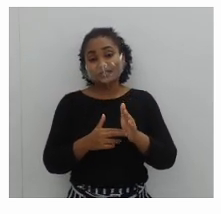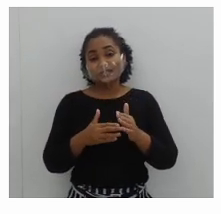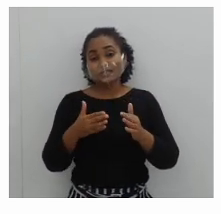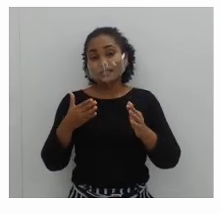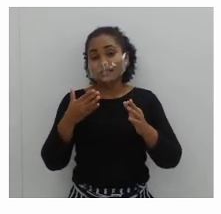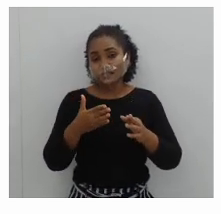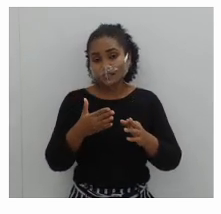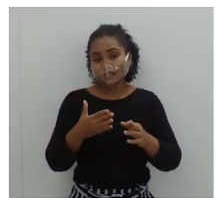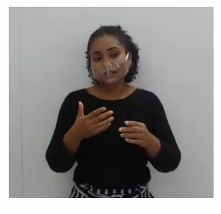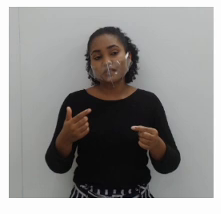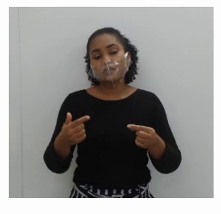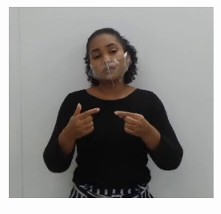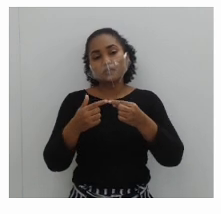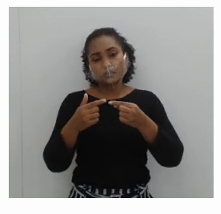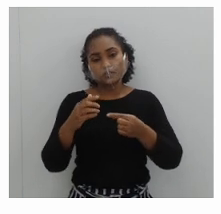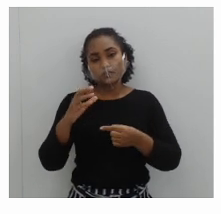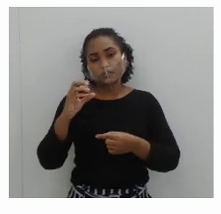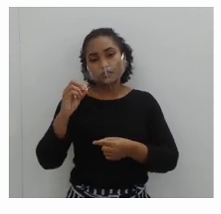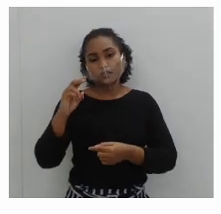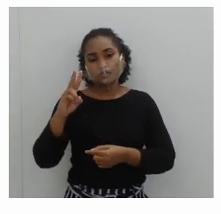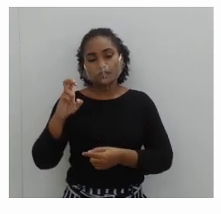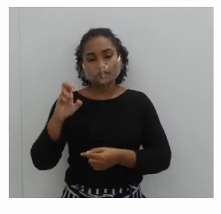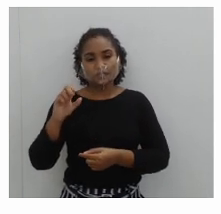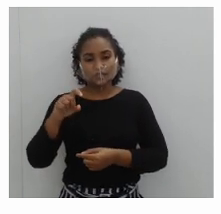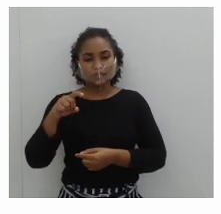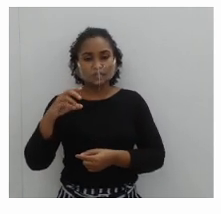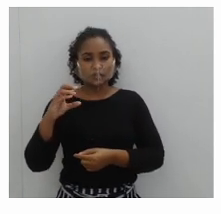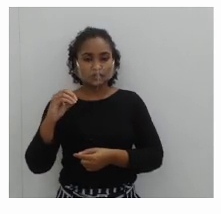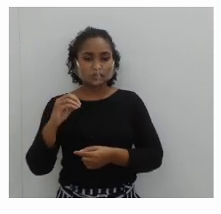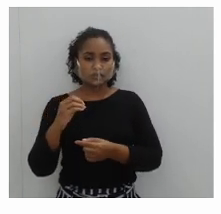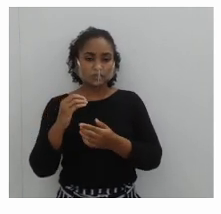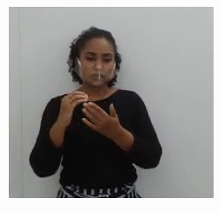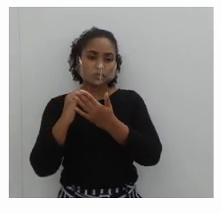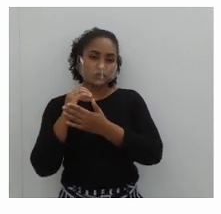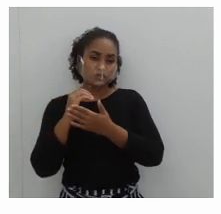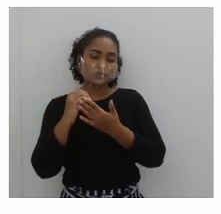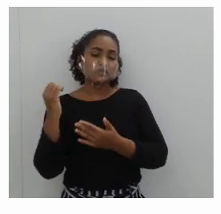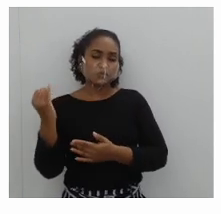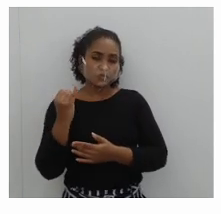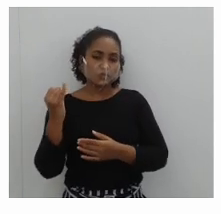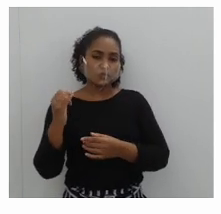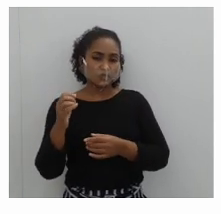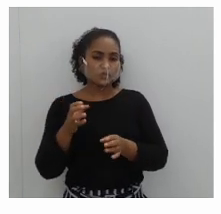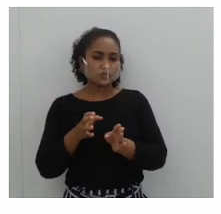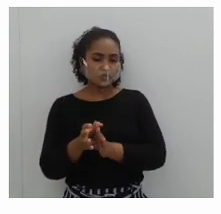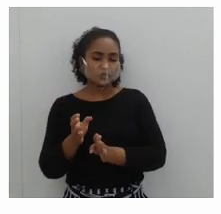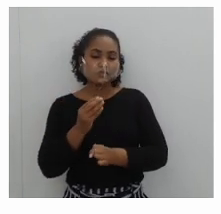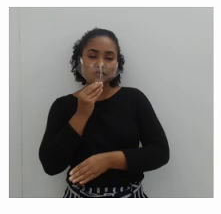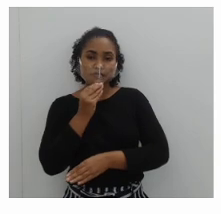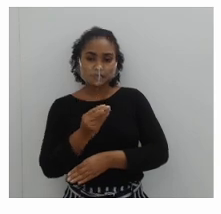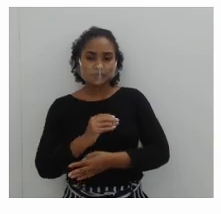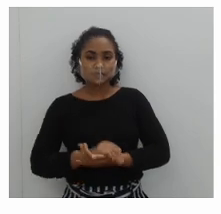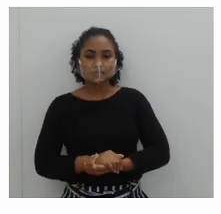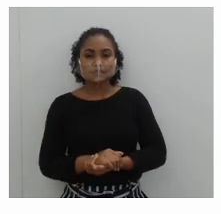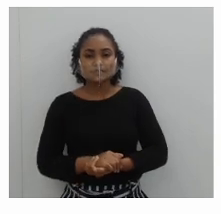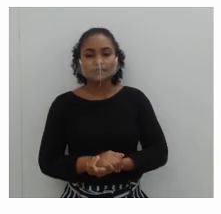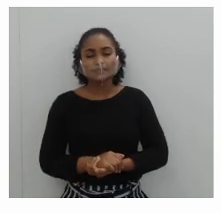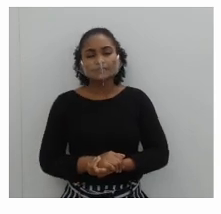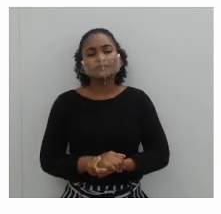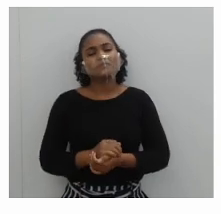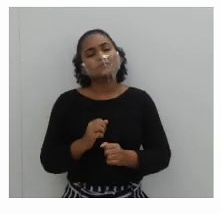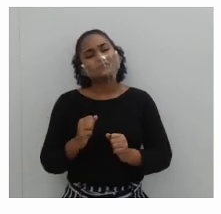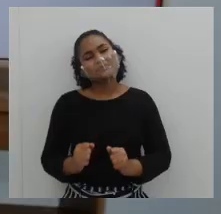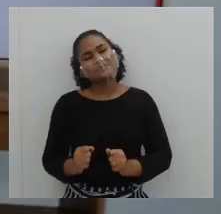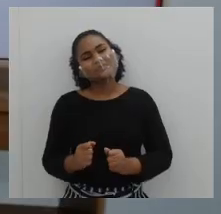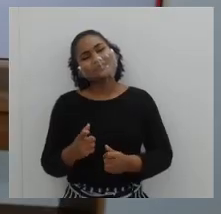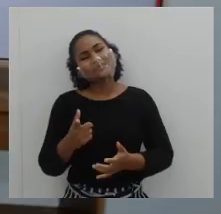à relação de Euler é convexo. Isso aqui é bem importante, tá? Então, vocês podem até dizer,